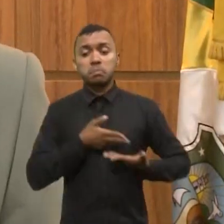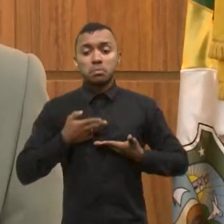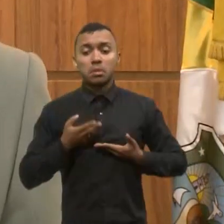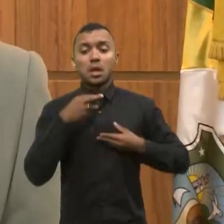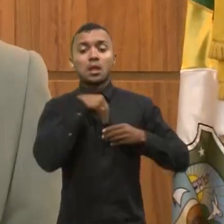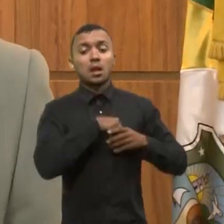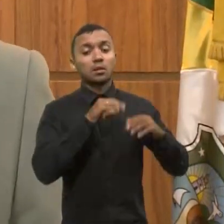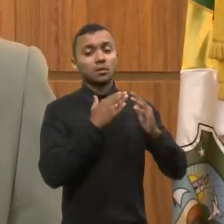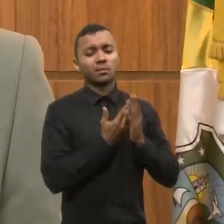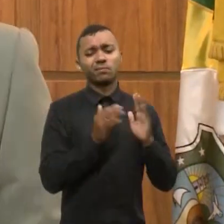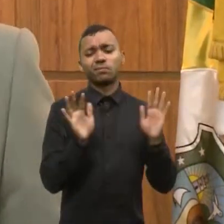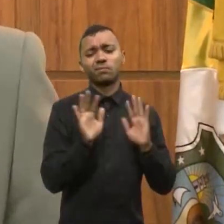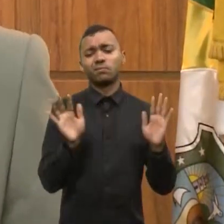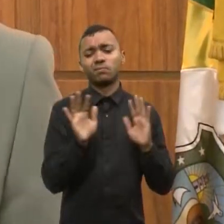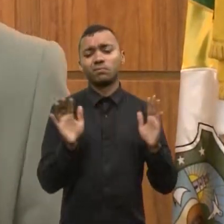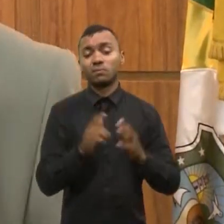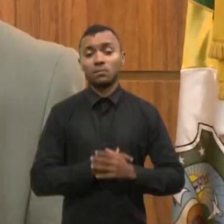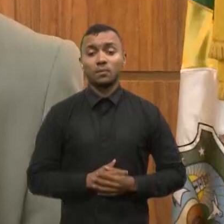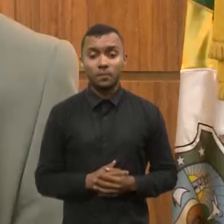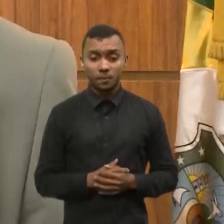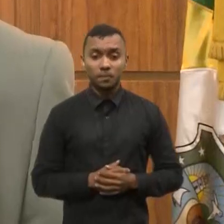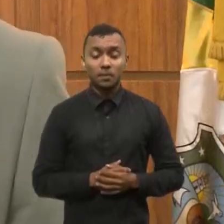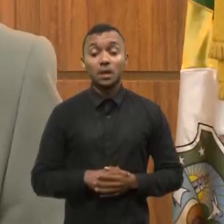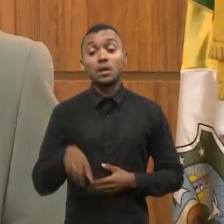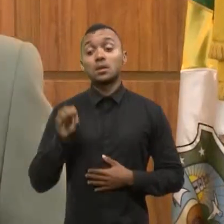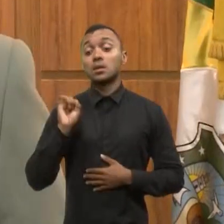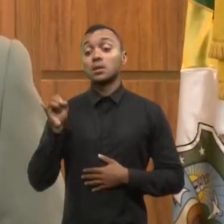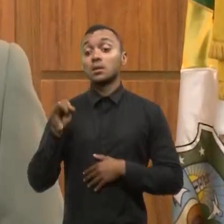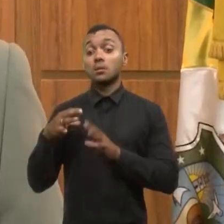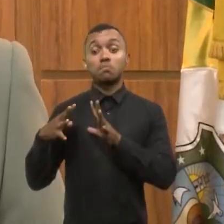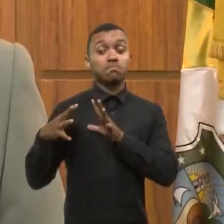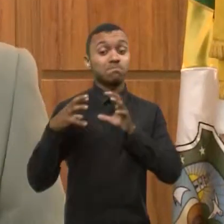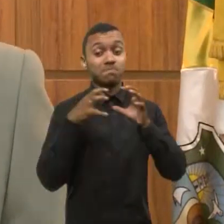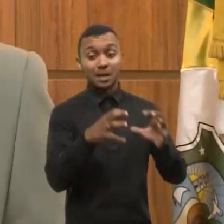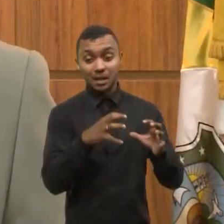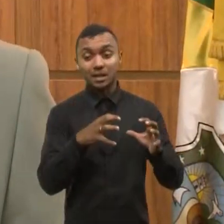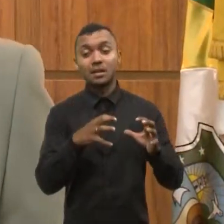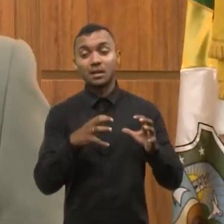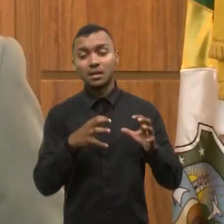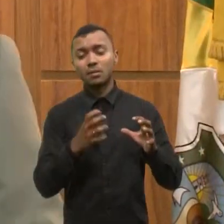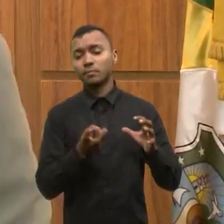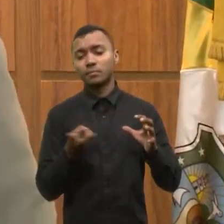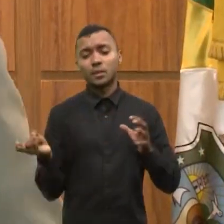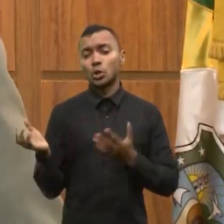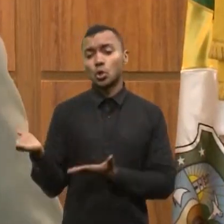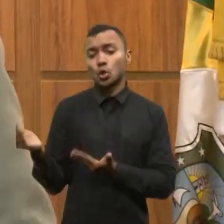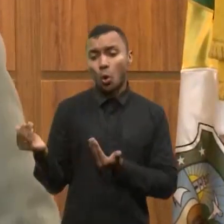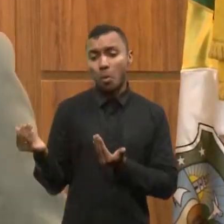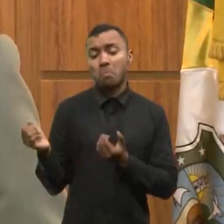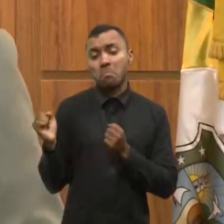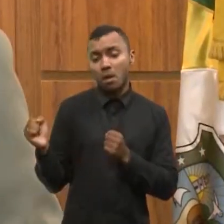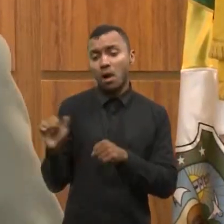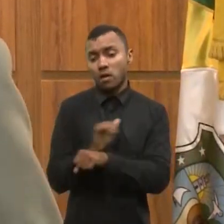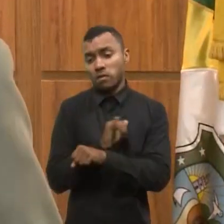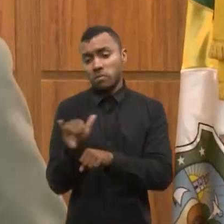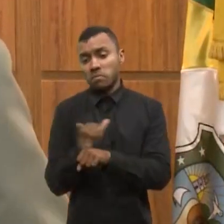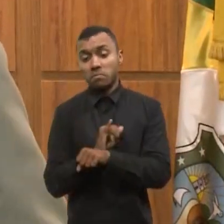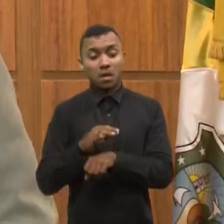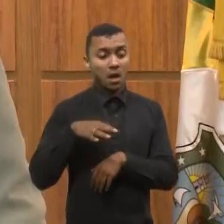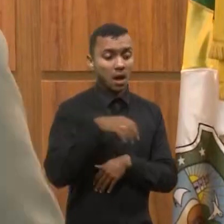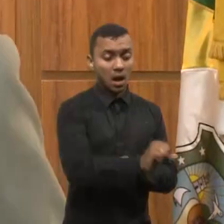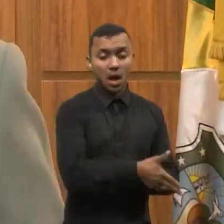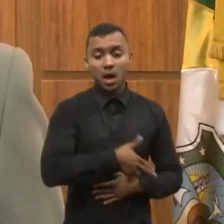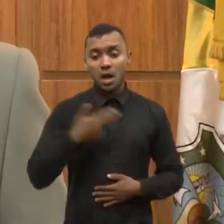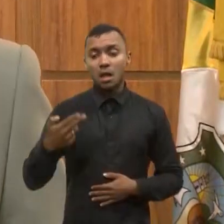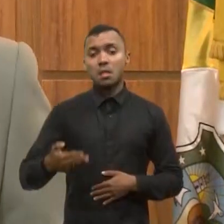das escolas. Até porque, de repente, numa briga, numa confusão entre os adolescentes, um deles pode pegar uma arma e